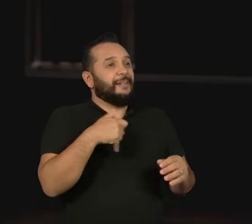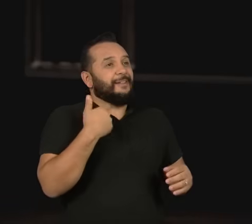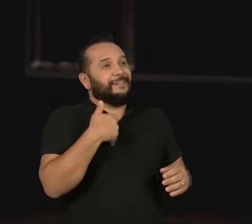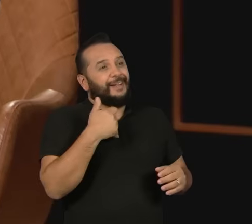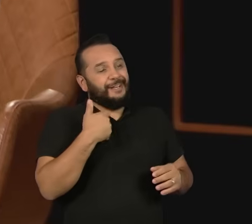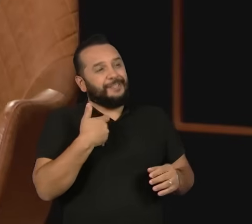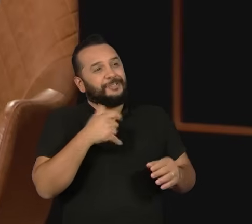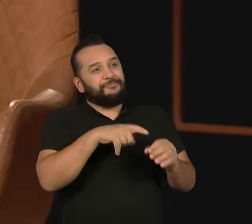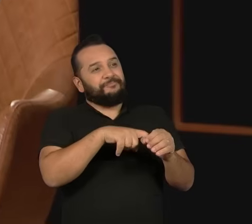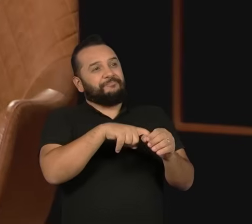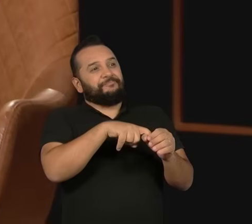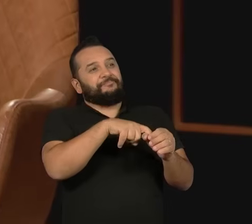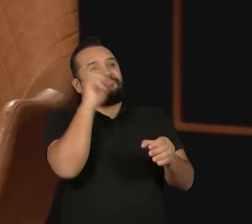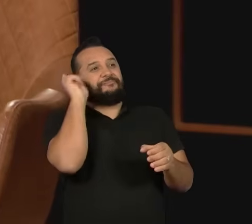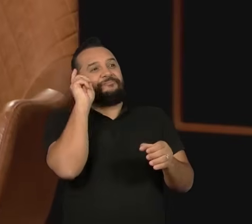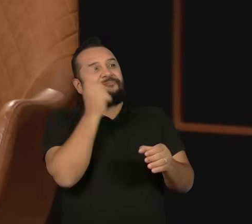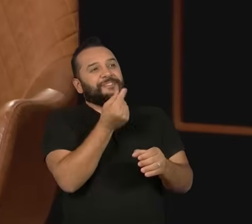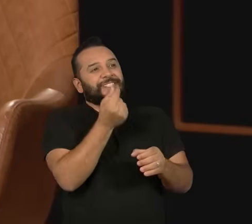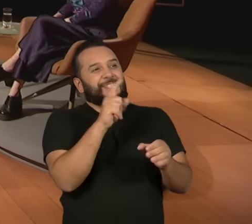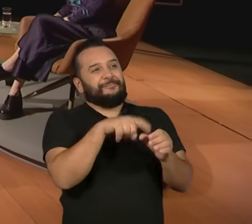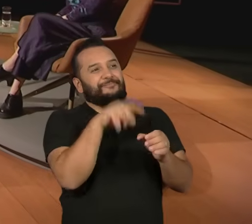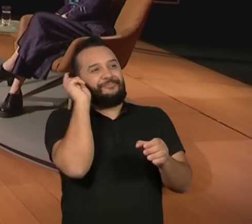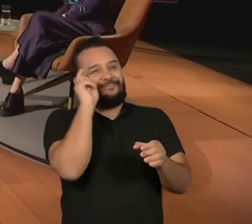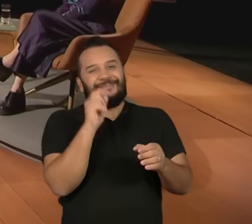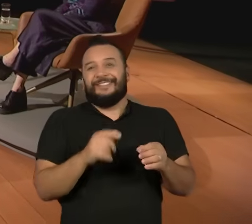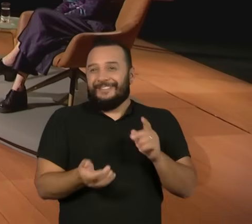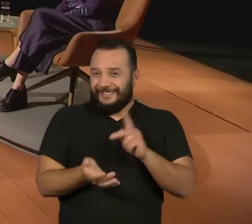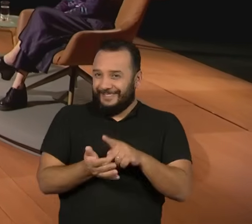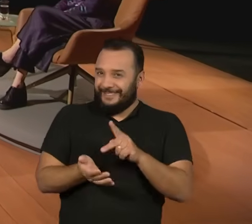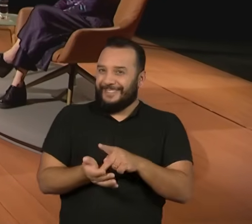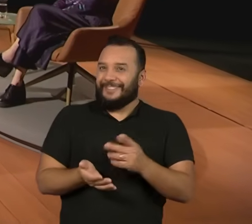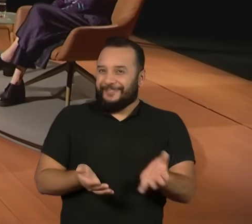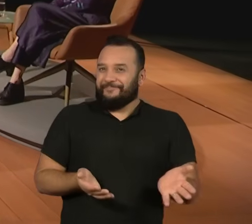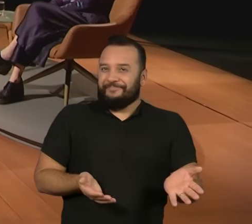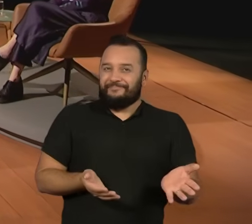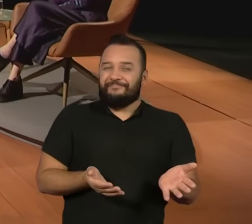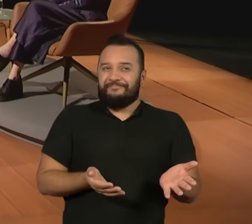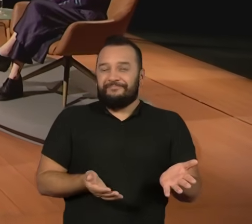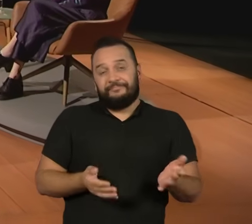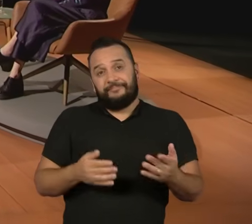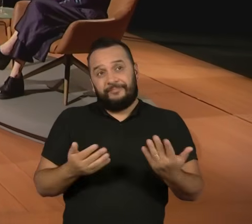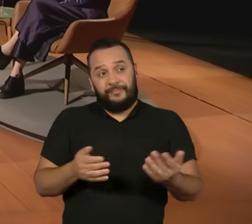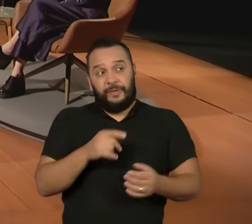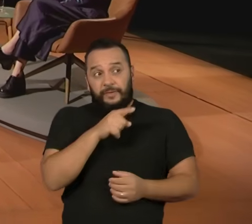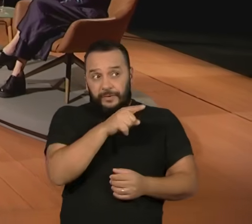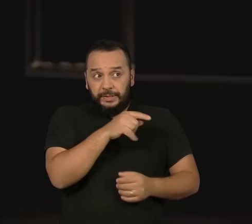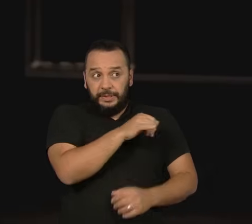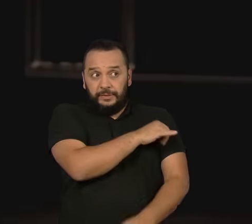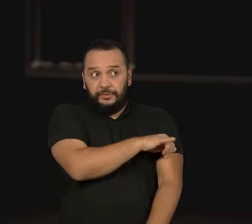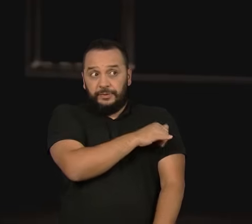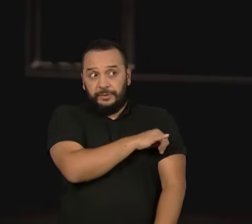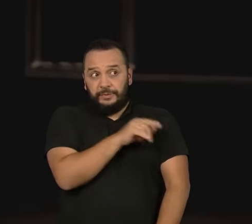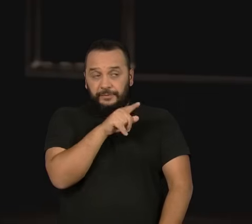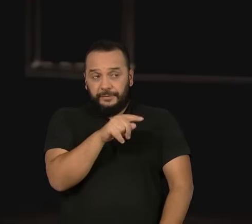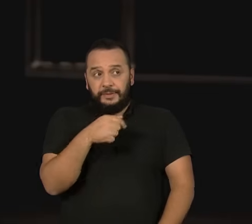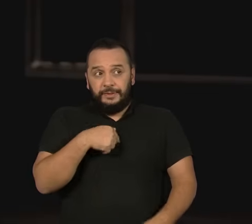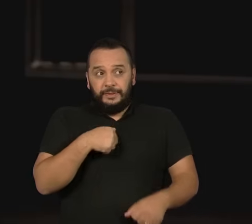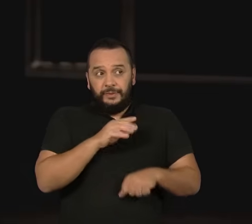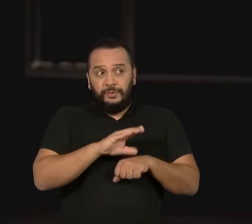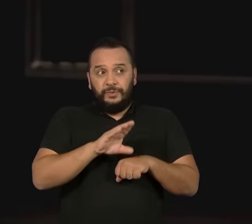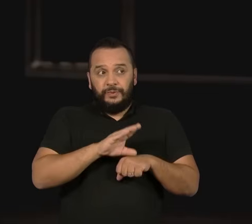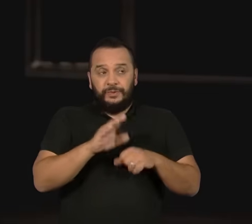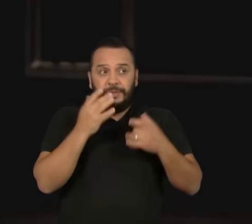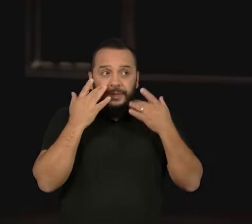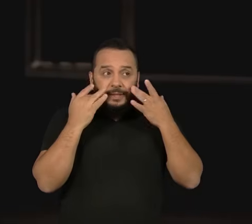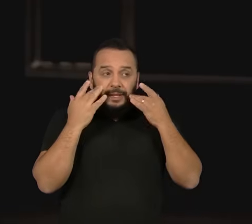de idade, eu já gostava da minha independência financeira, juro. Legal. Aí, também lá no Rio de Janeiro, você entra num curso de teatro